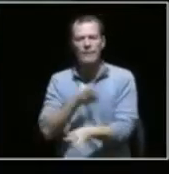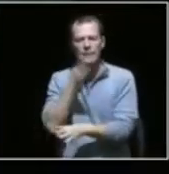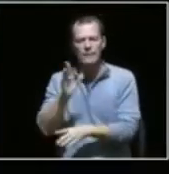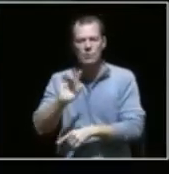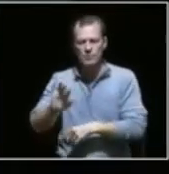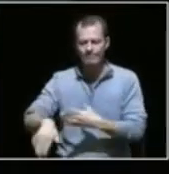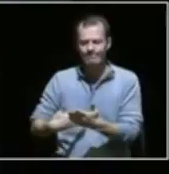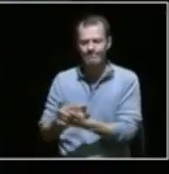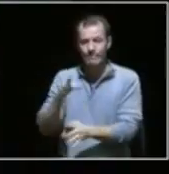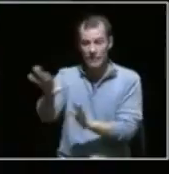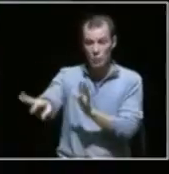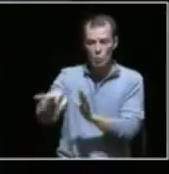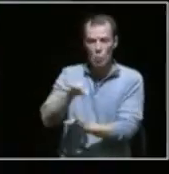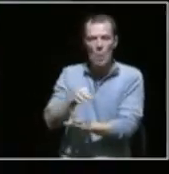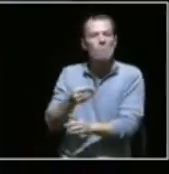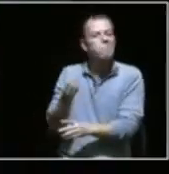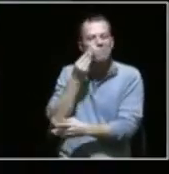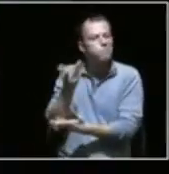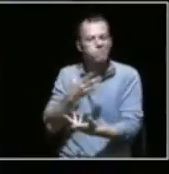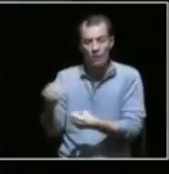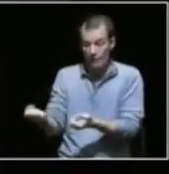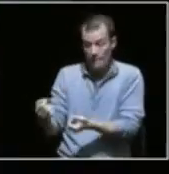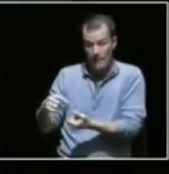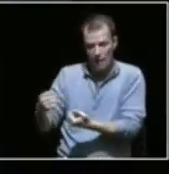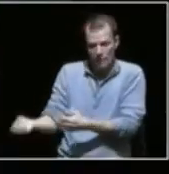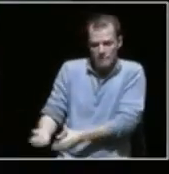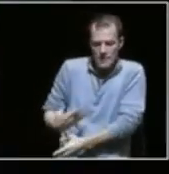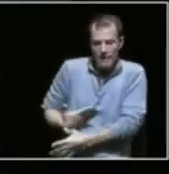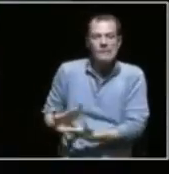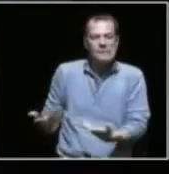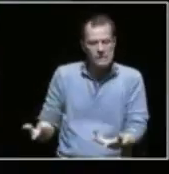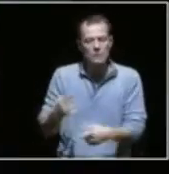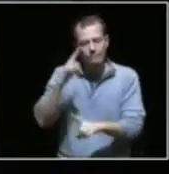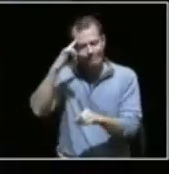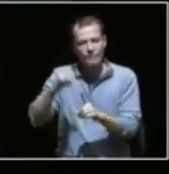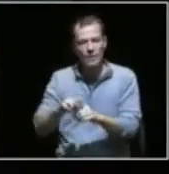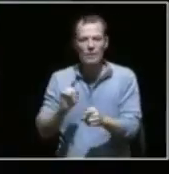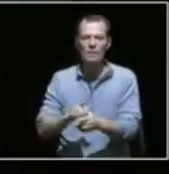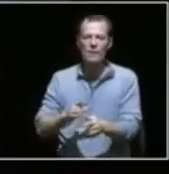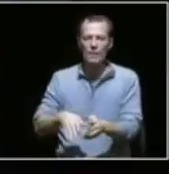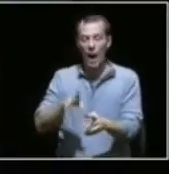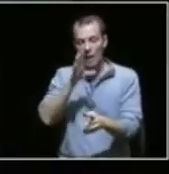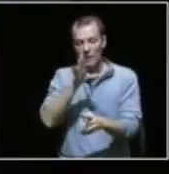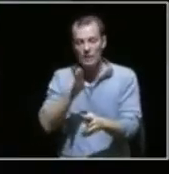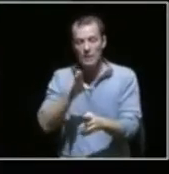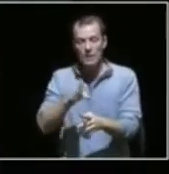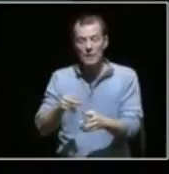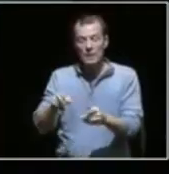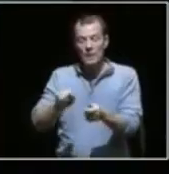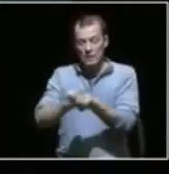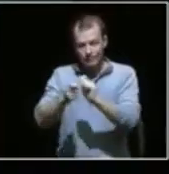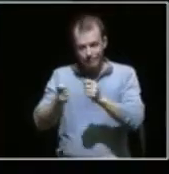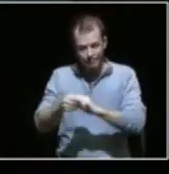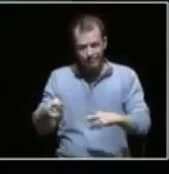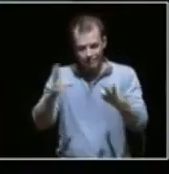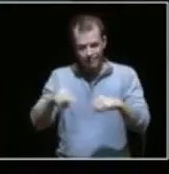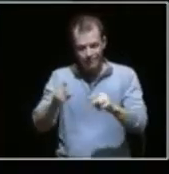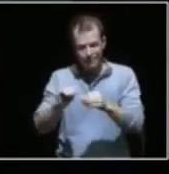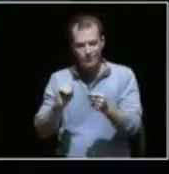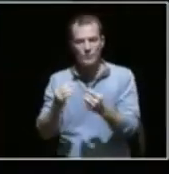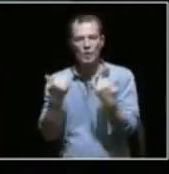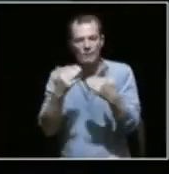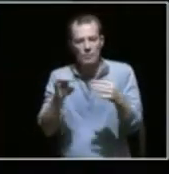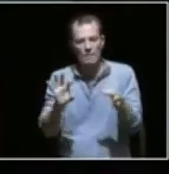candidatos sorteados são notificados por via eletrónica para procederem à submissão ou atualização em sítio eletrónico do município de Lisboa